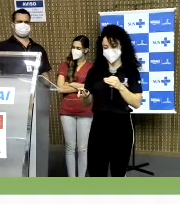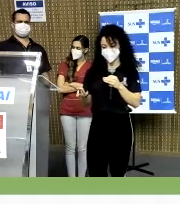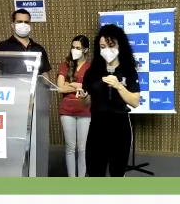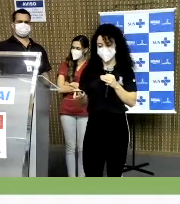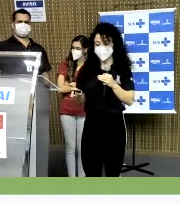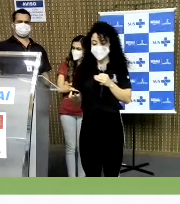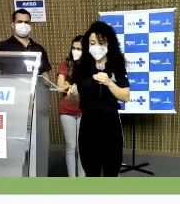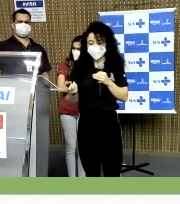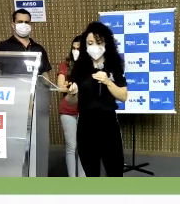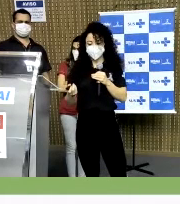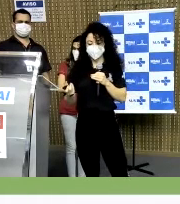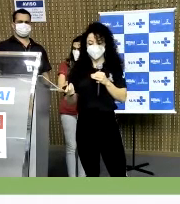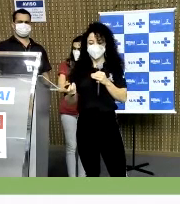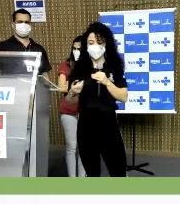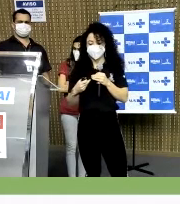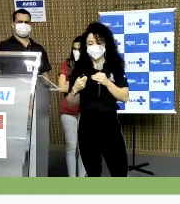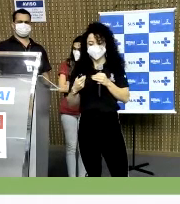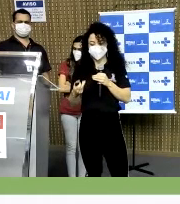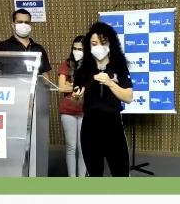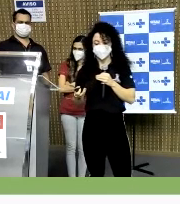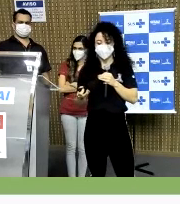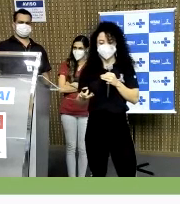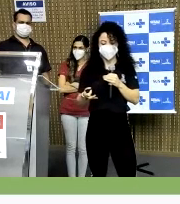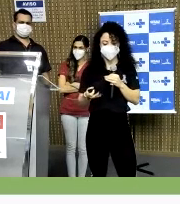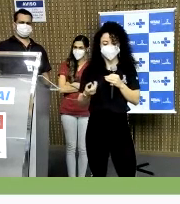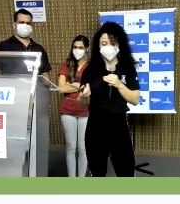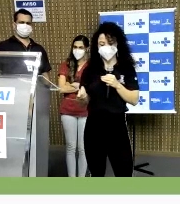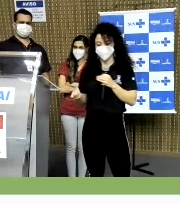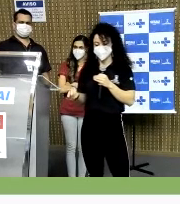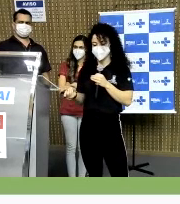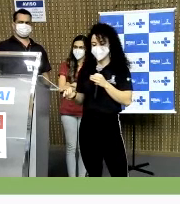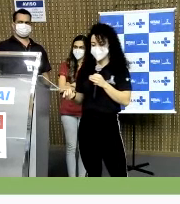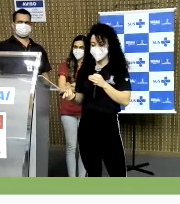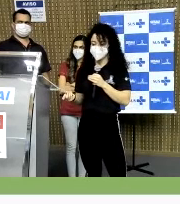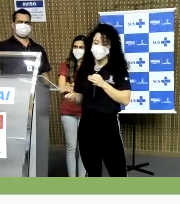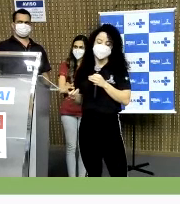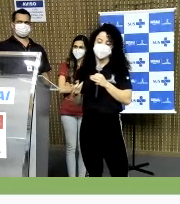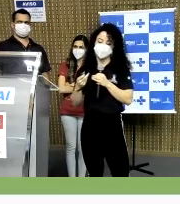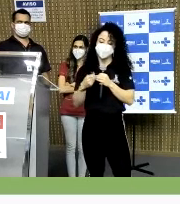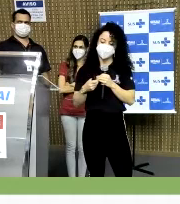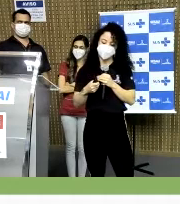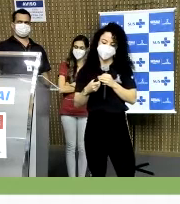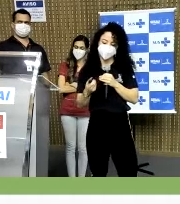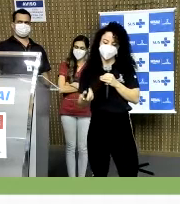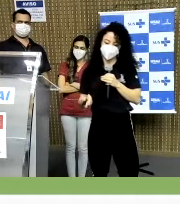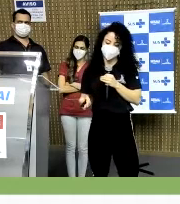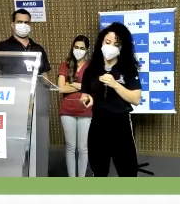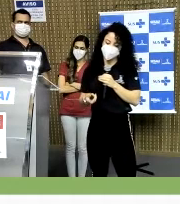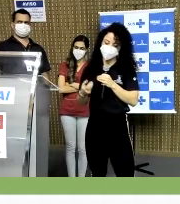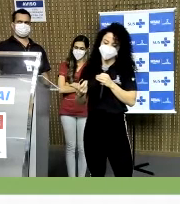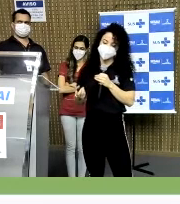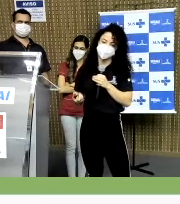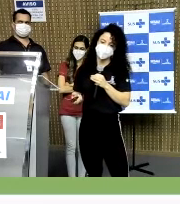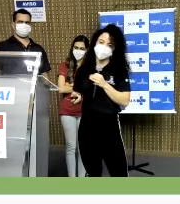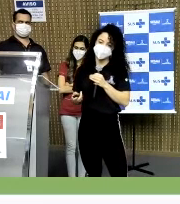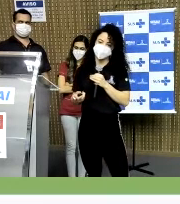51 gestantes, né? E em 2020 nós realizamos 5 consultas do parceiro, e no primeiro semestre de 2021, que é um